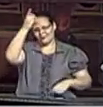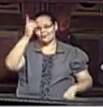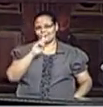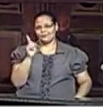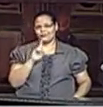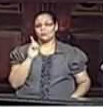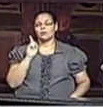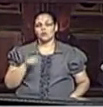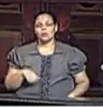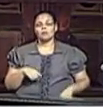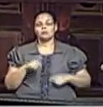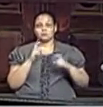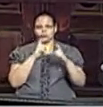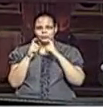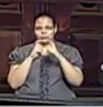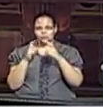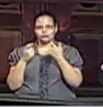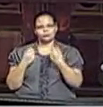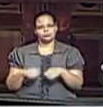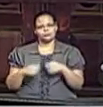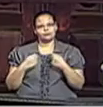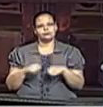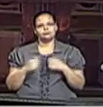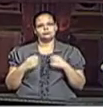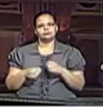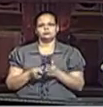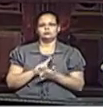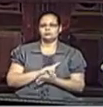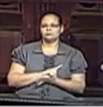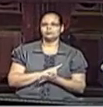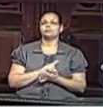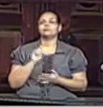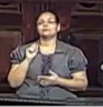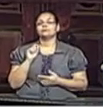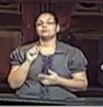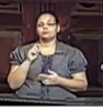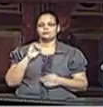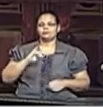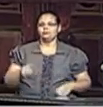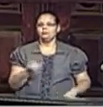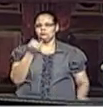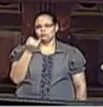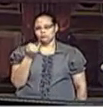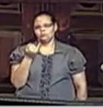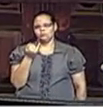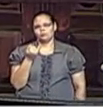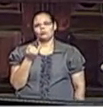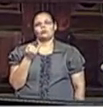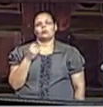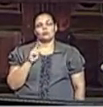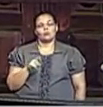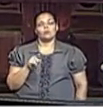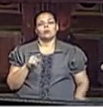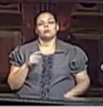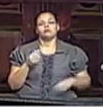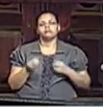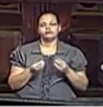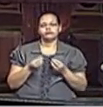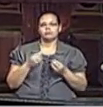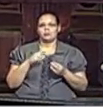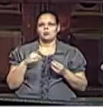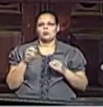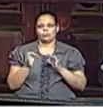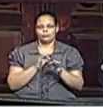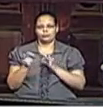é um debate que tem que preceder o debate ideológico, que é a oportunidade e o mérito e a forma de